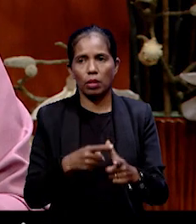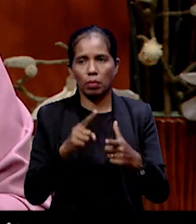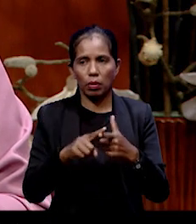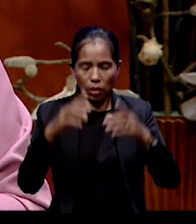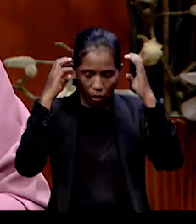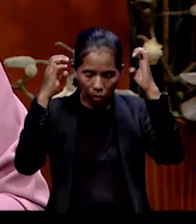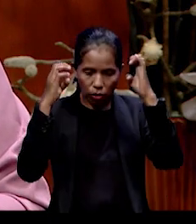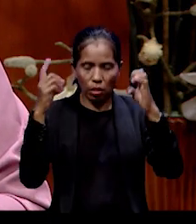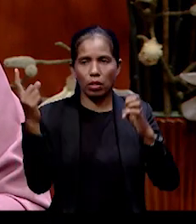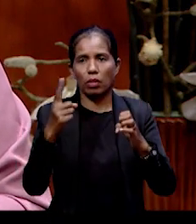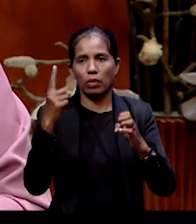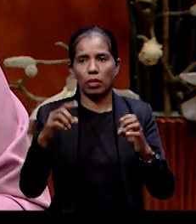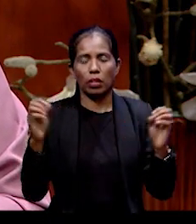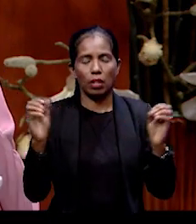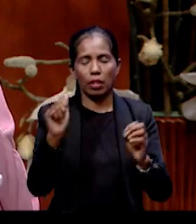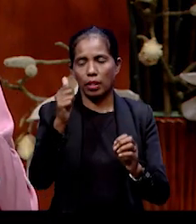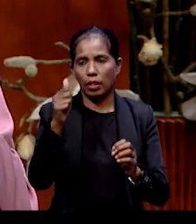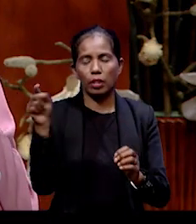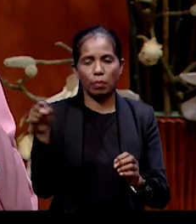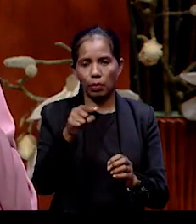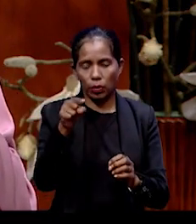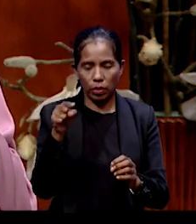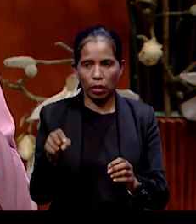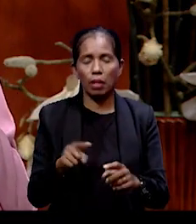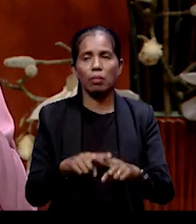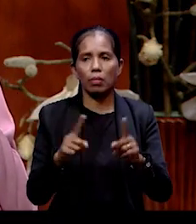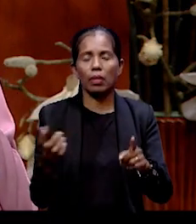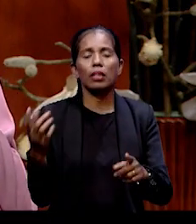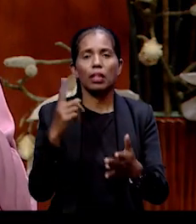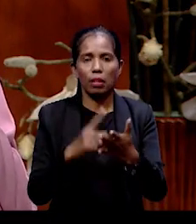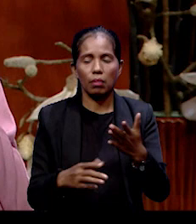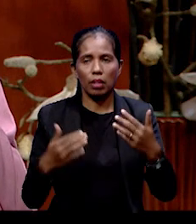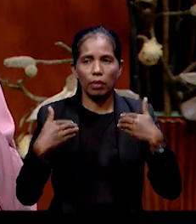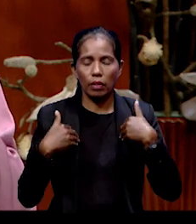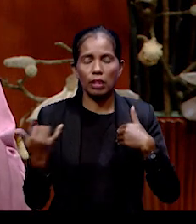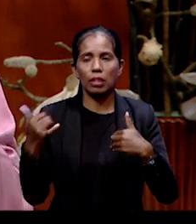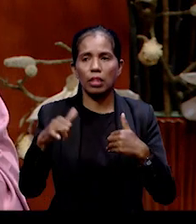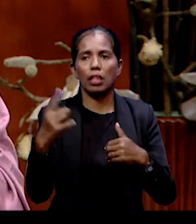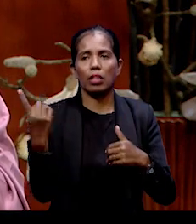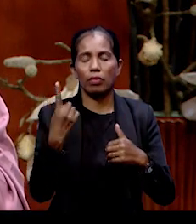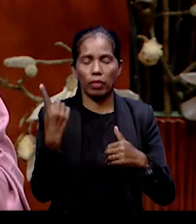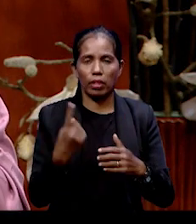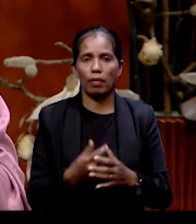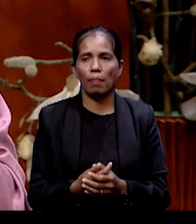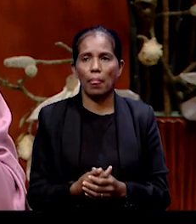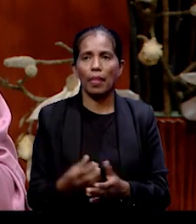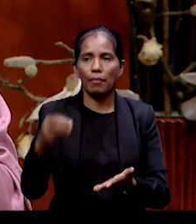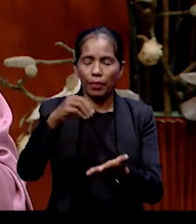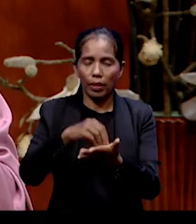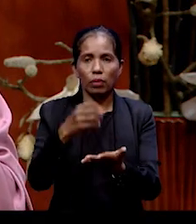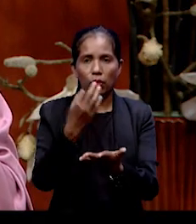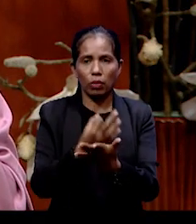educação na Fatin rola ali o 10%. Mas, realidade, isso não acontece. Sira na Fatin prevê o samba